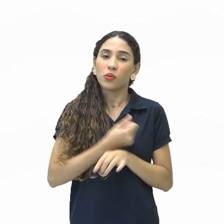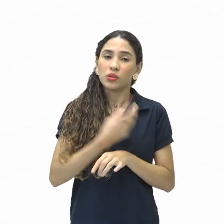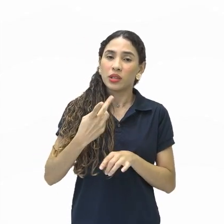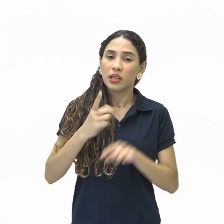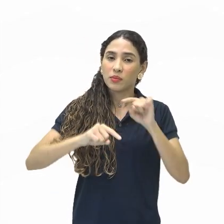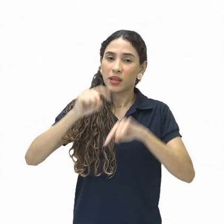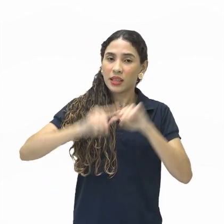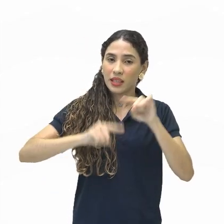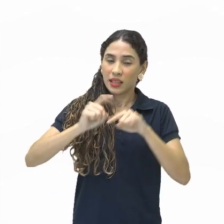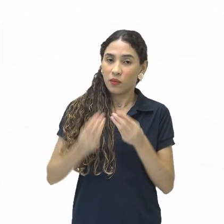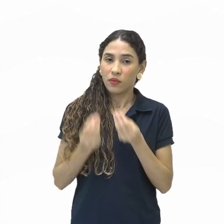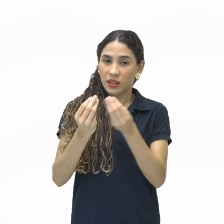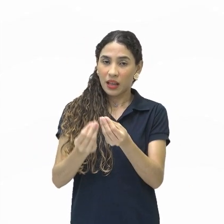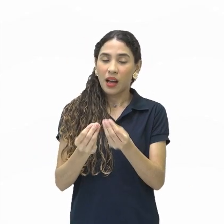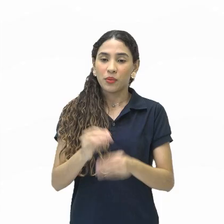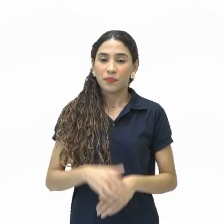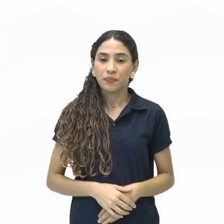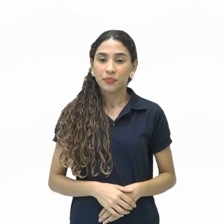produto que está sendo ofertado.